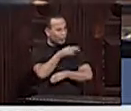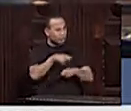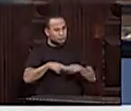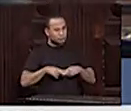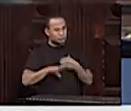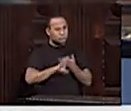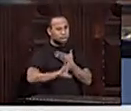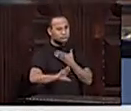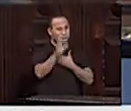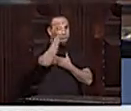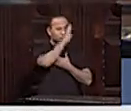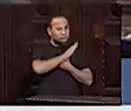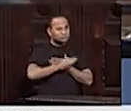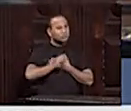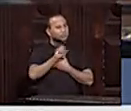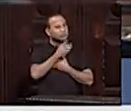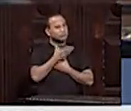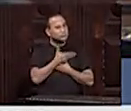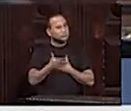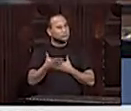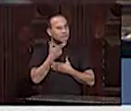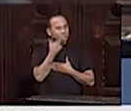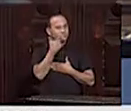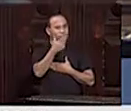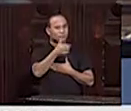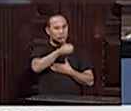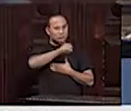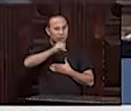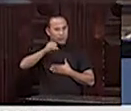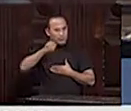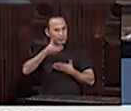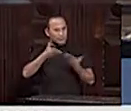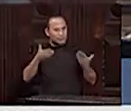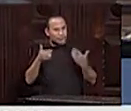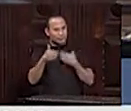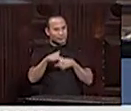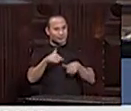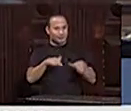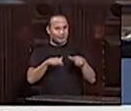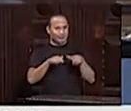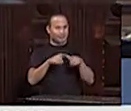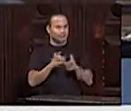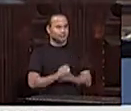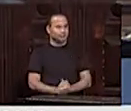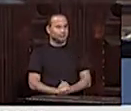Brasil, e com isso disseram eles que 900 empregos diretos serão queimados.